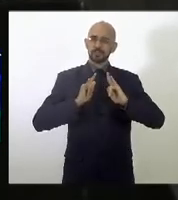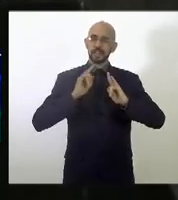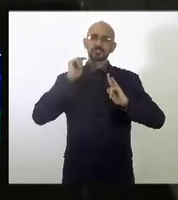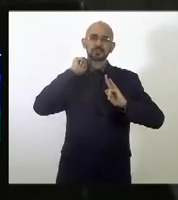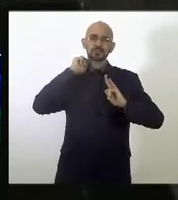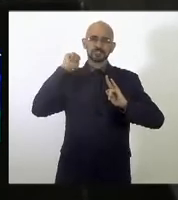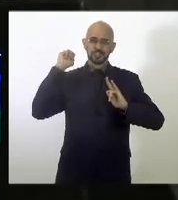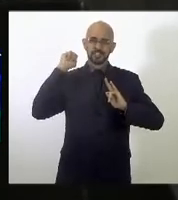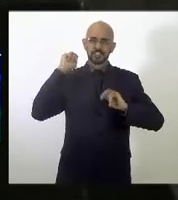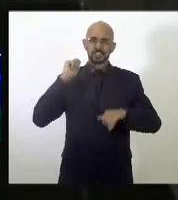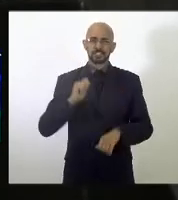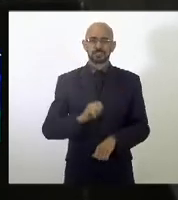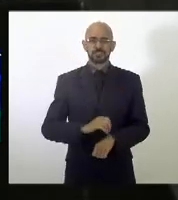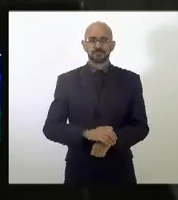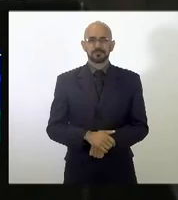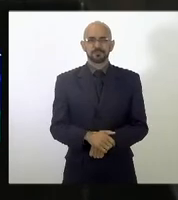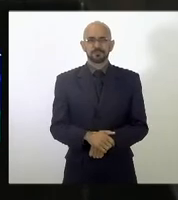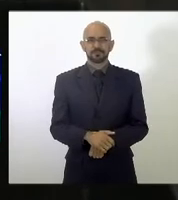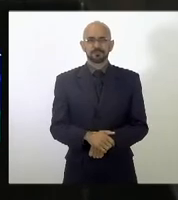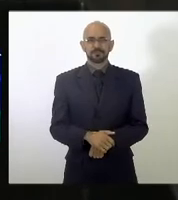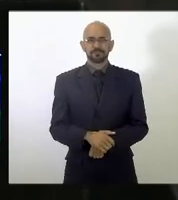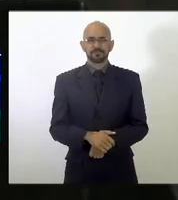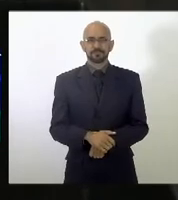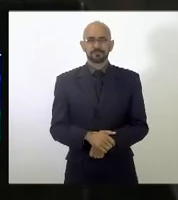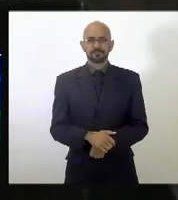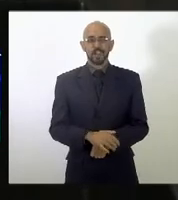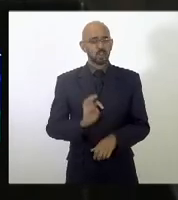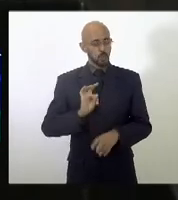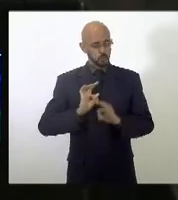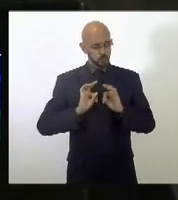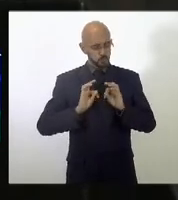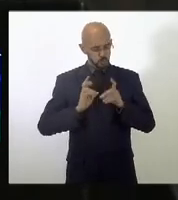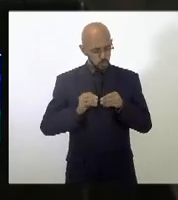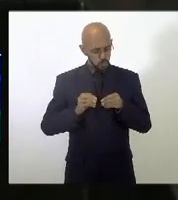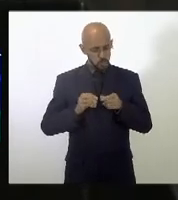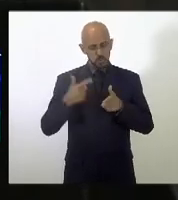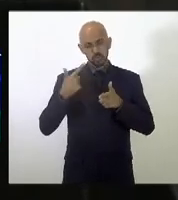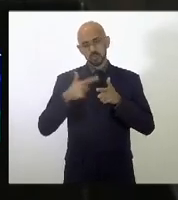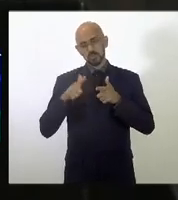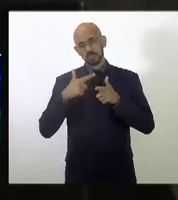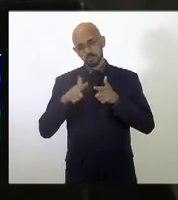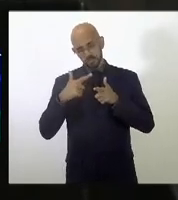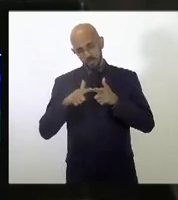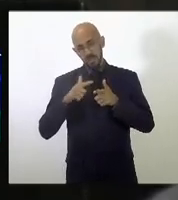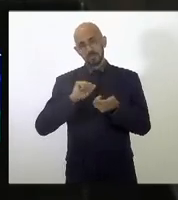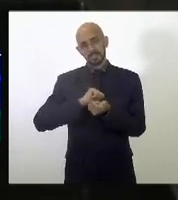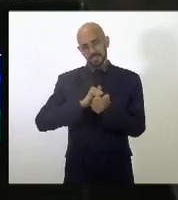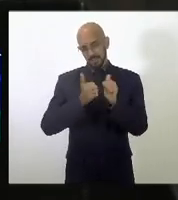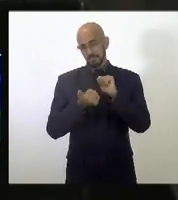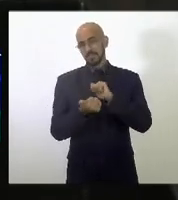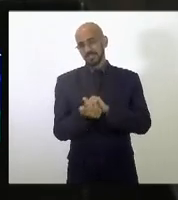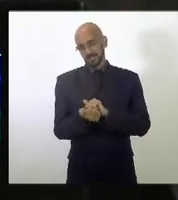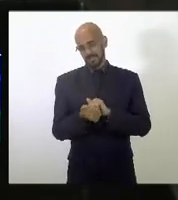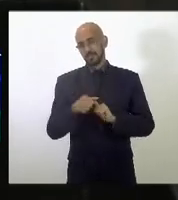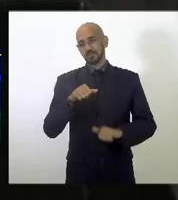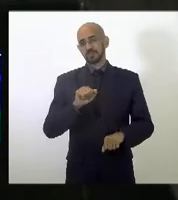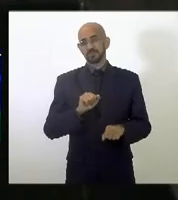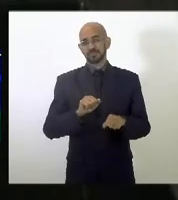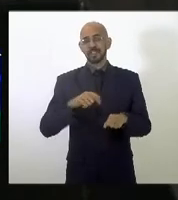Tiradentes. E com todas as precariedades que lá tinha de adaptação,